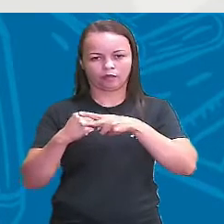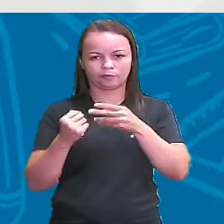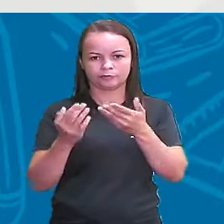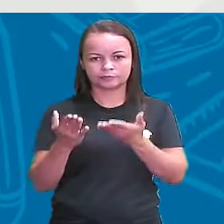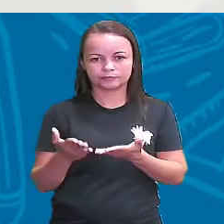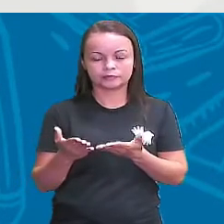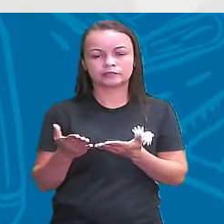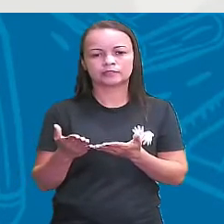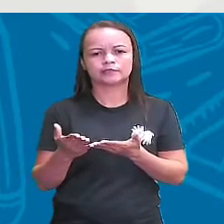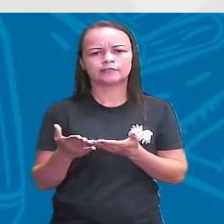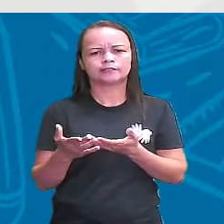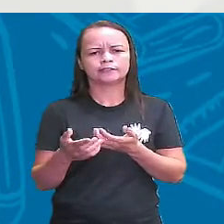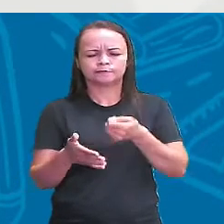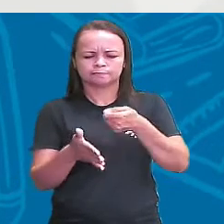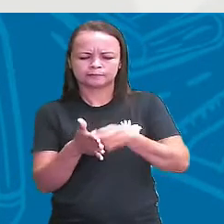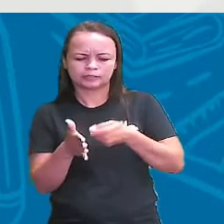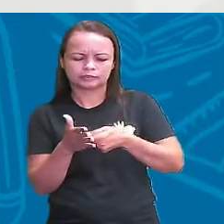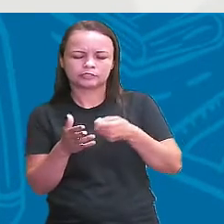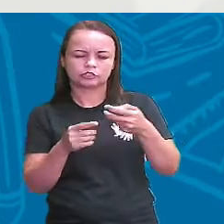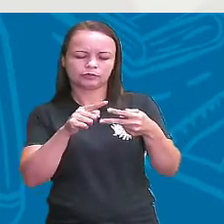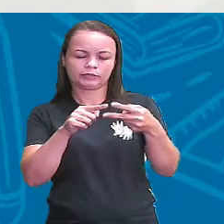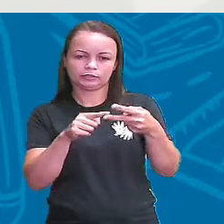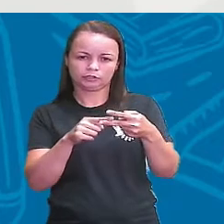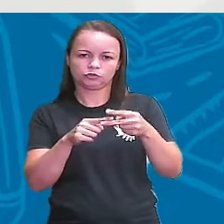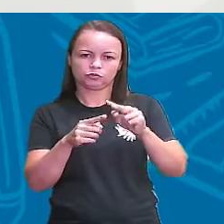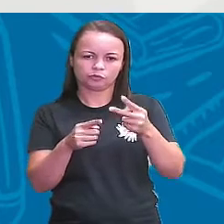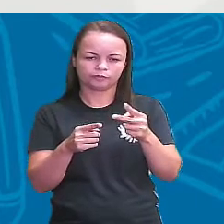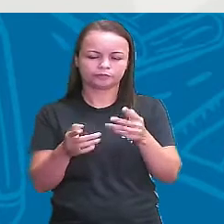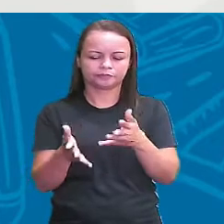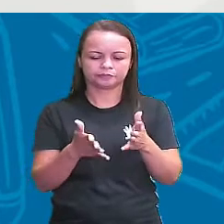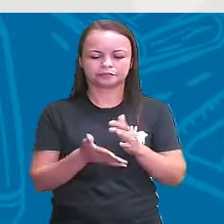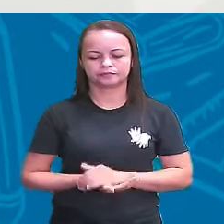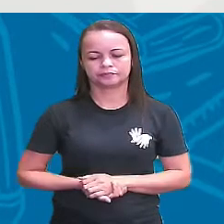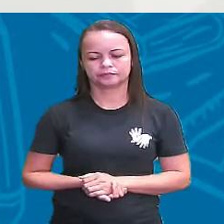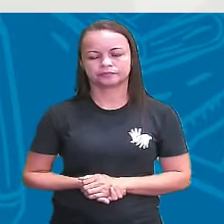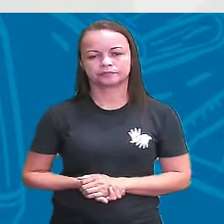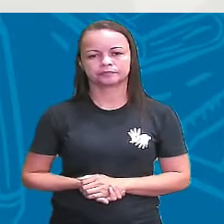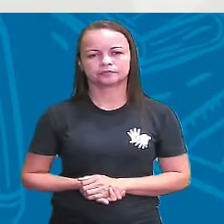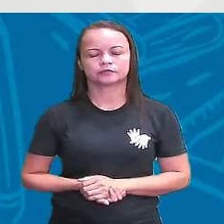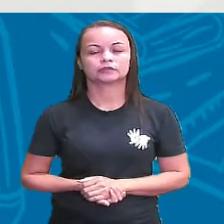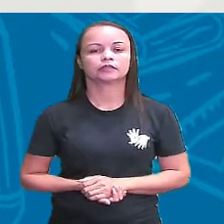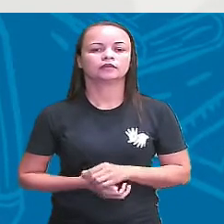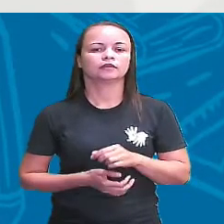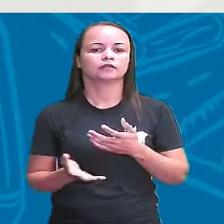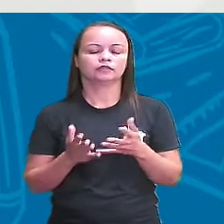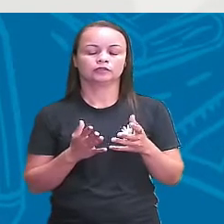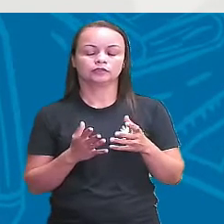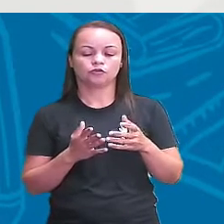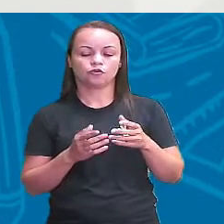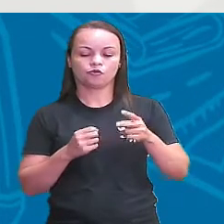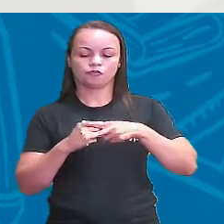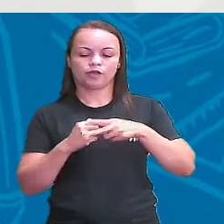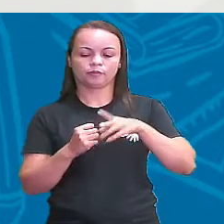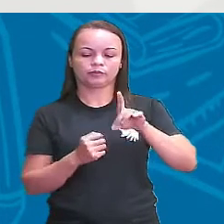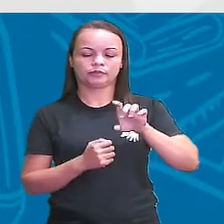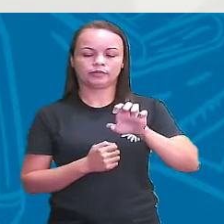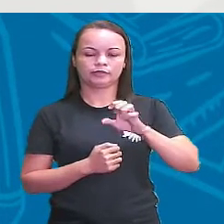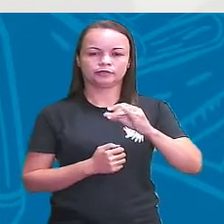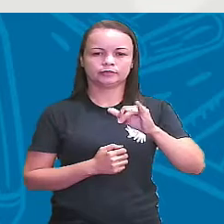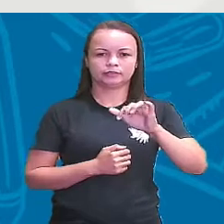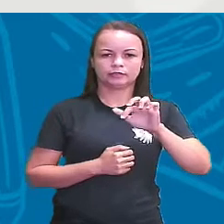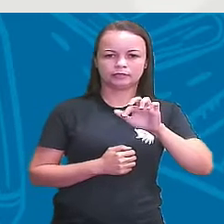que exigem esse duplo complemento. Então, ó, se eu uso o verbo decir, que é o nosso